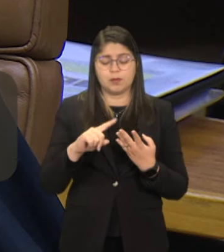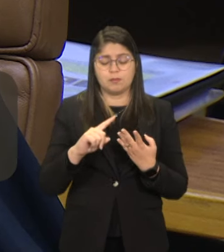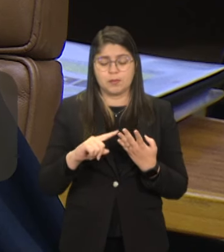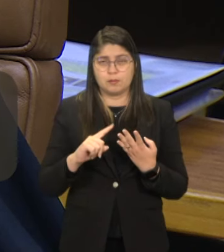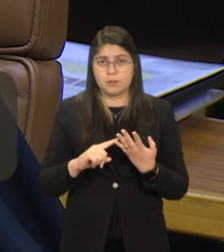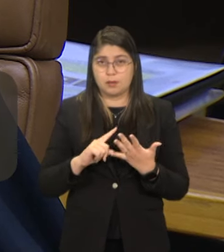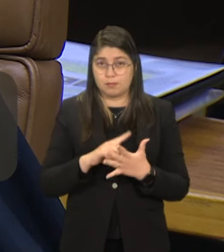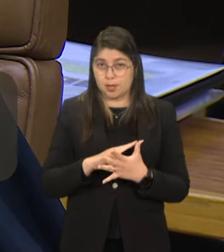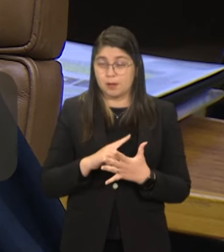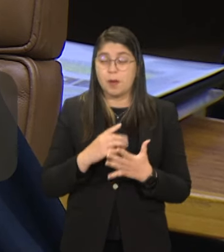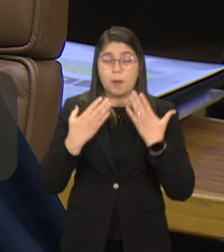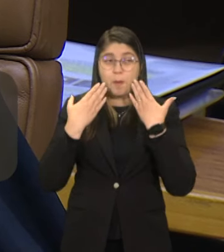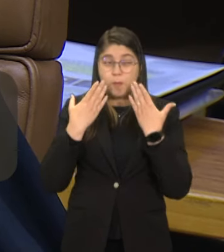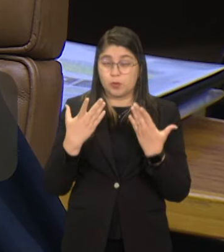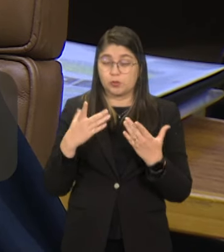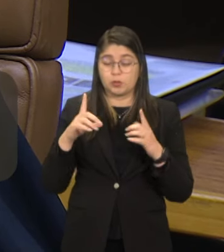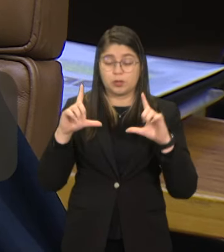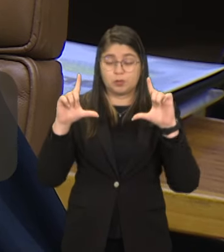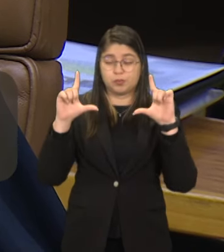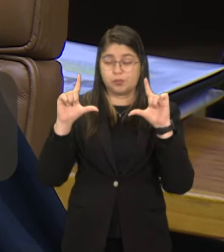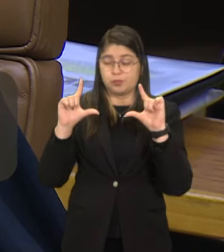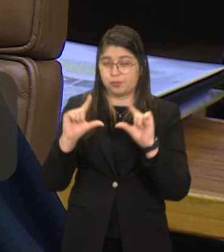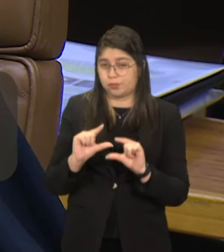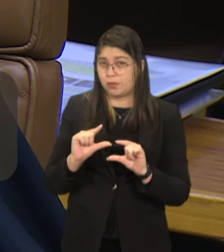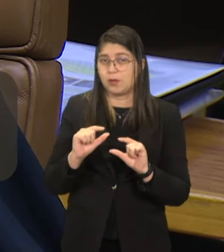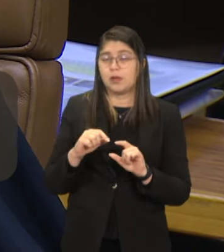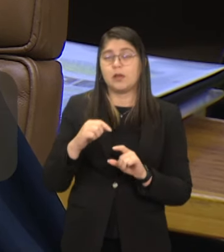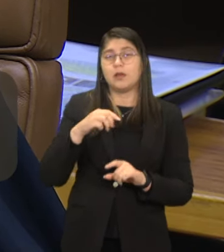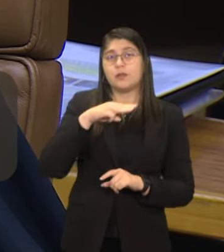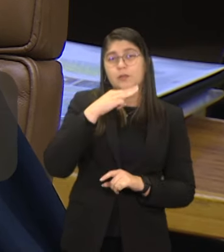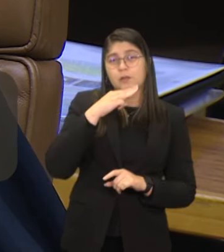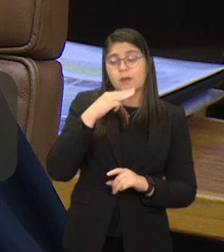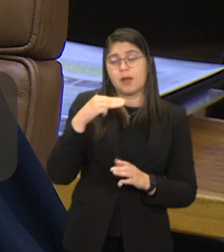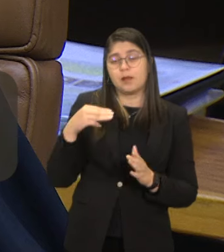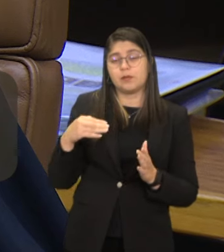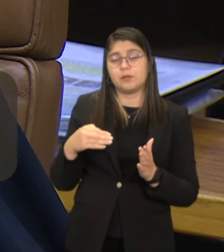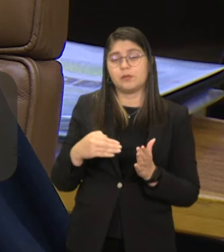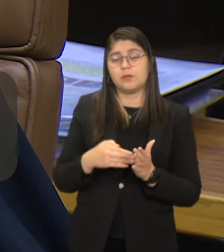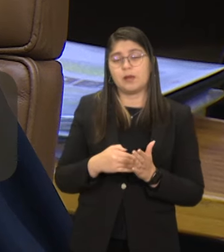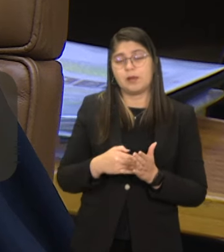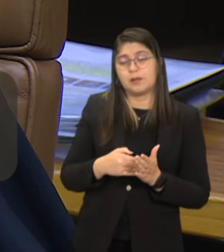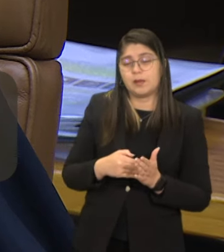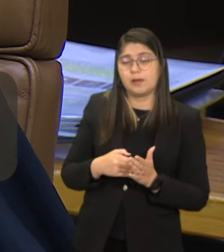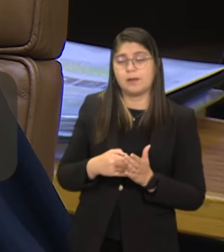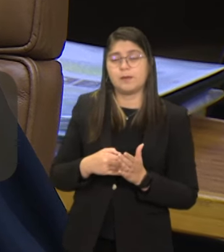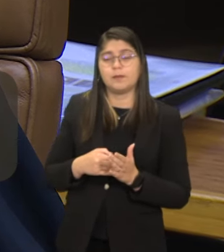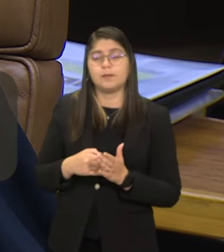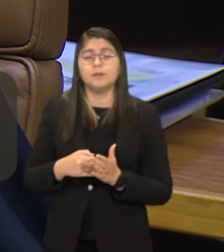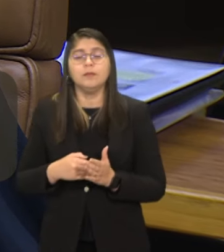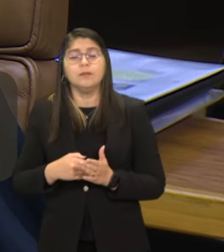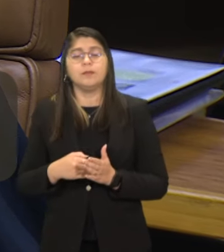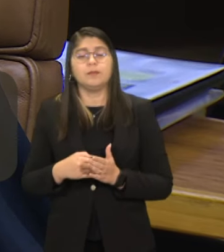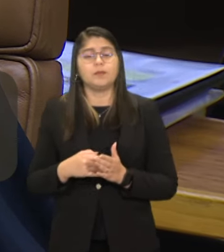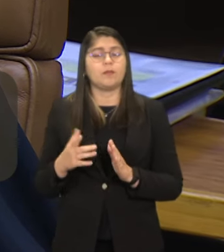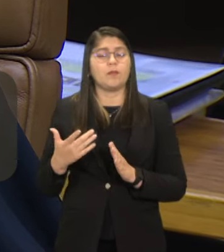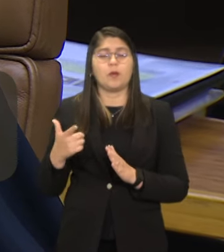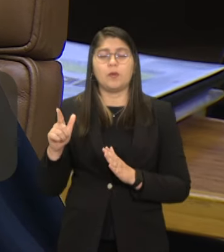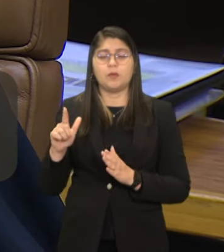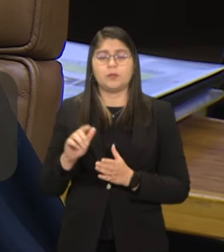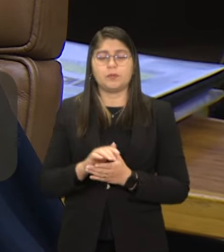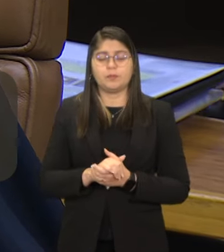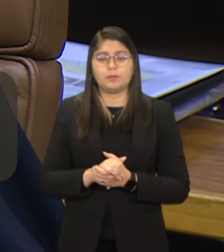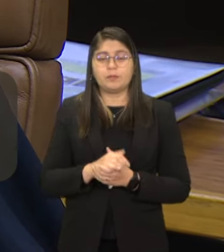forma significativa no período de março a setembro de 2021, em período coincidente com o surgimento da variante Delta. Em outras palavras, se a eficácia da vacina tende a